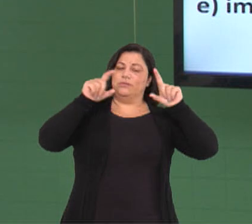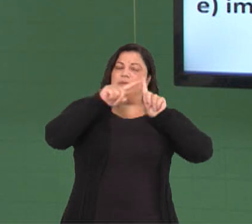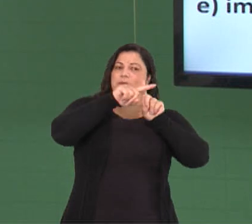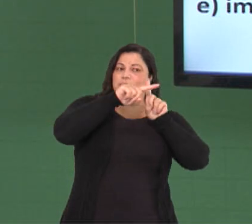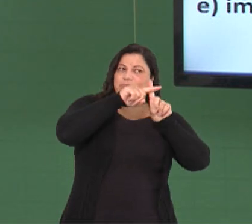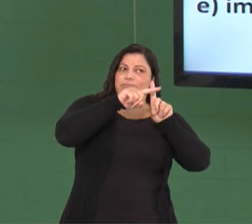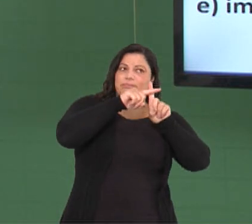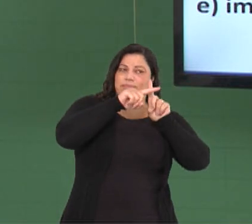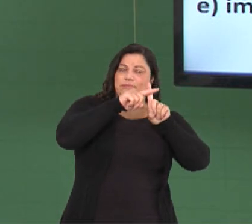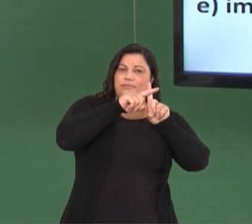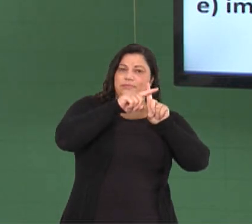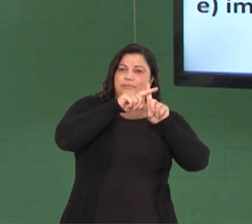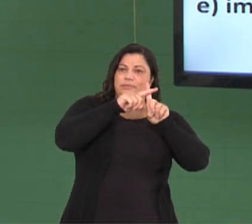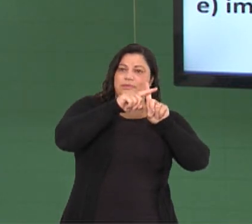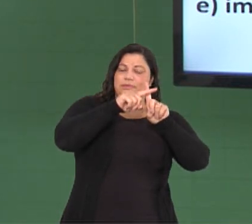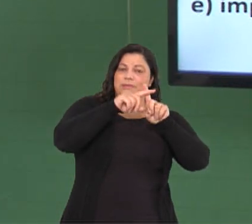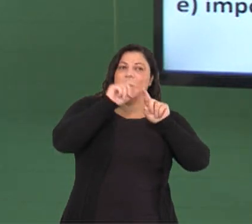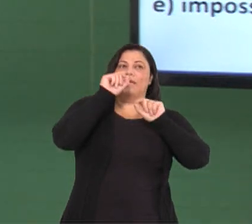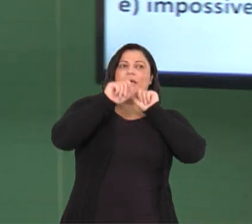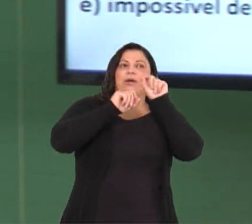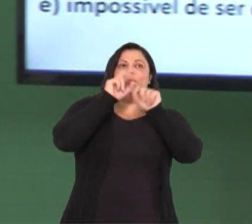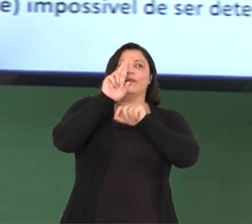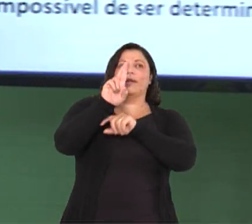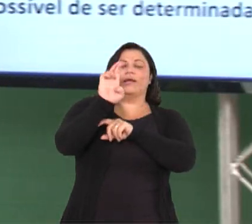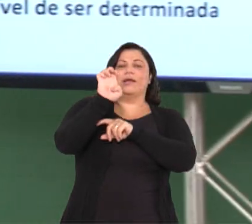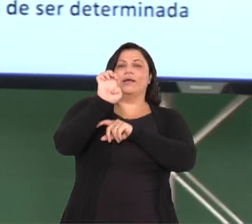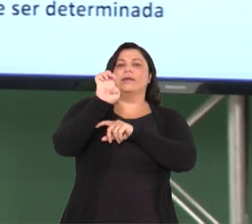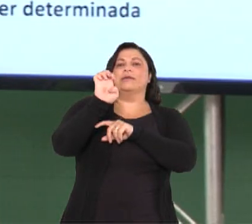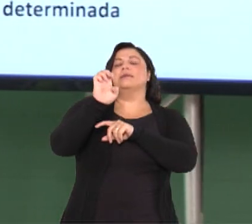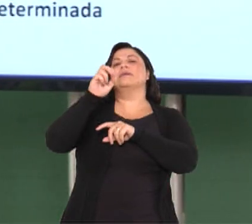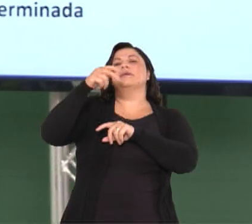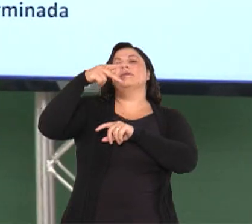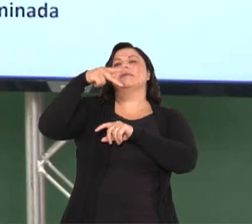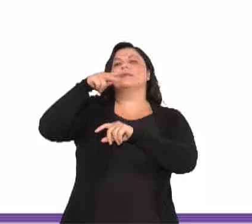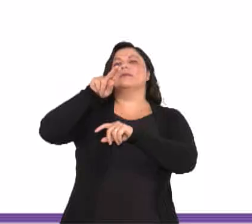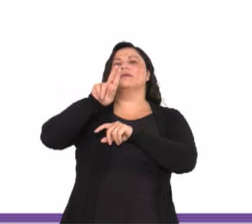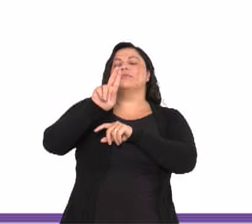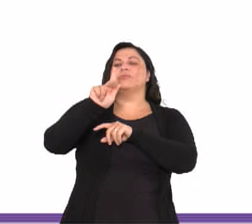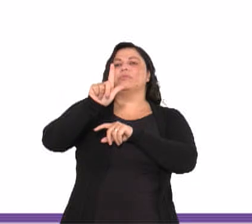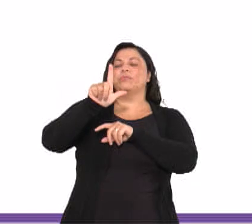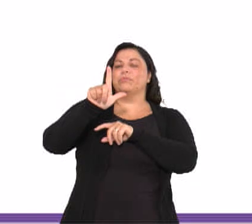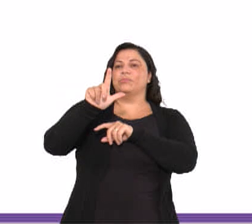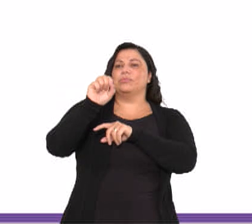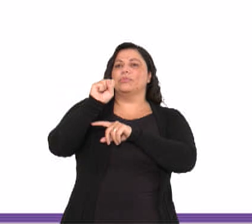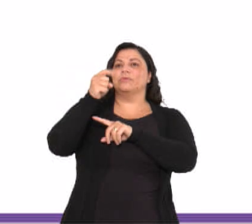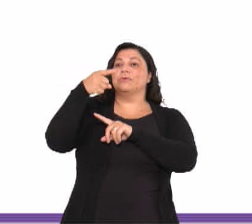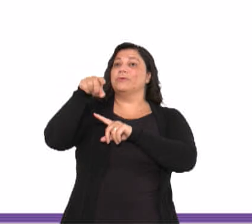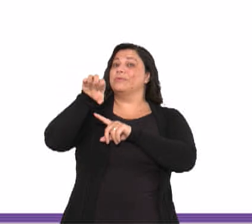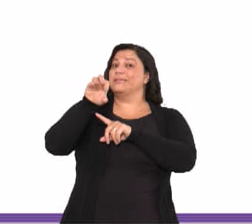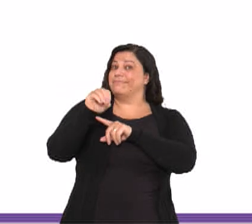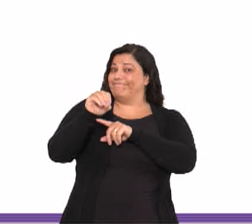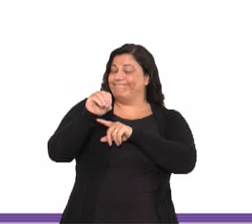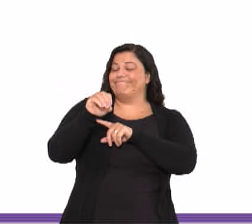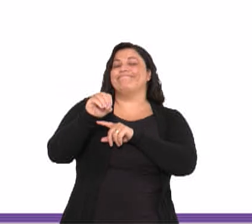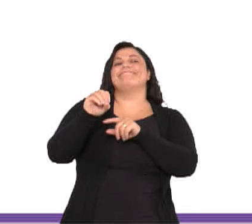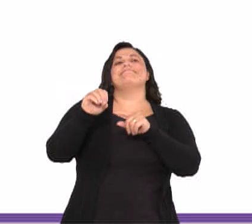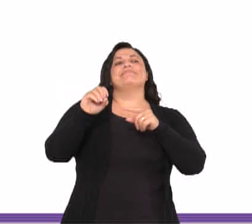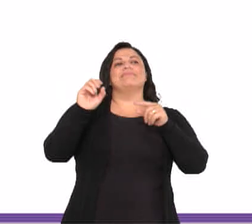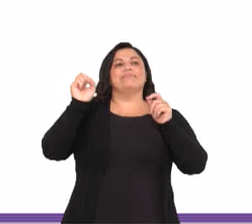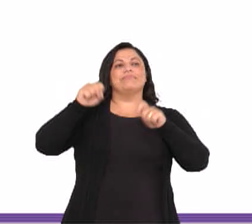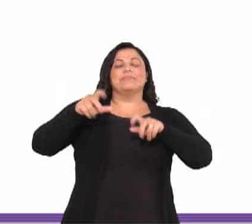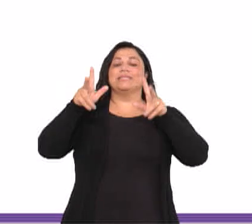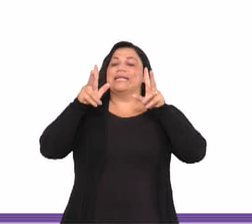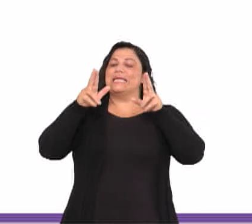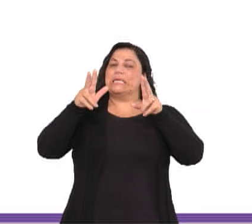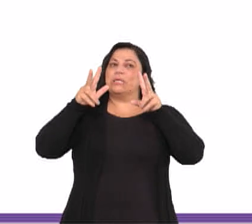tipo de repulsão. Analisando aqui então as alternativas, letra A de repulsão